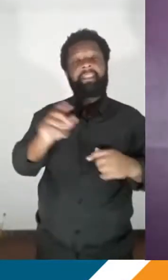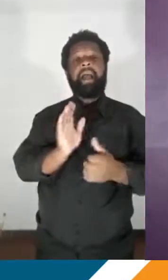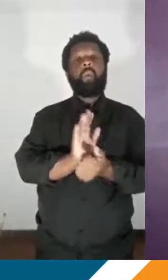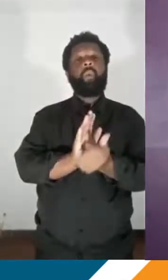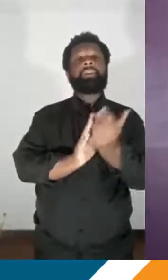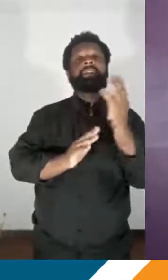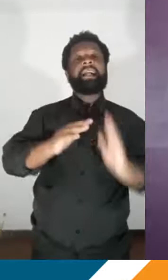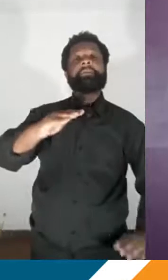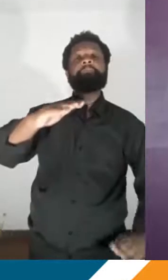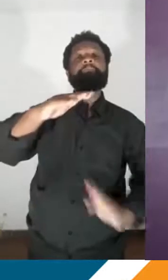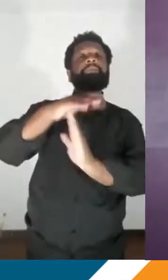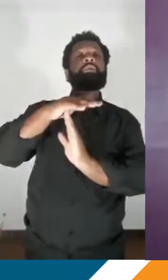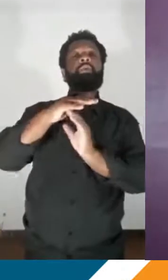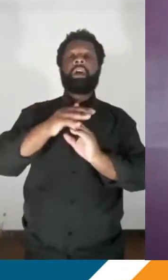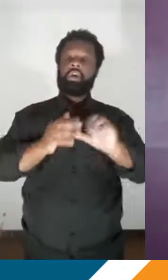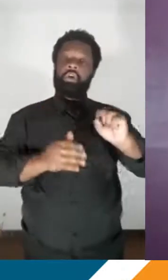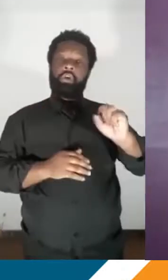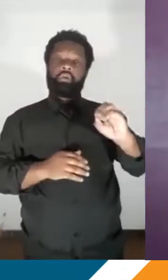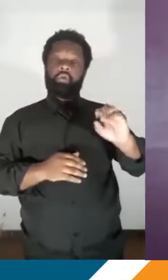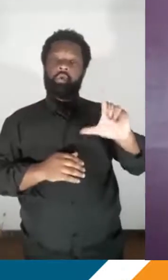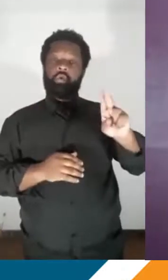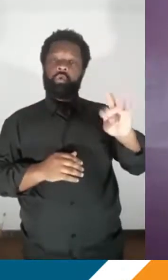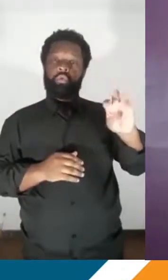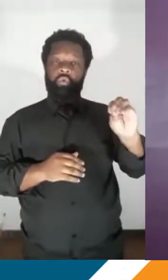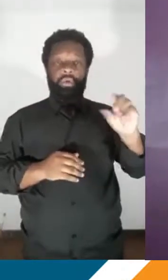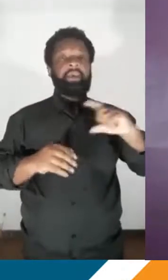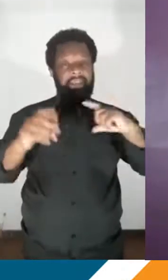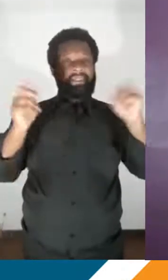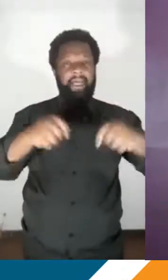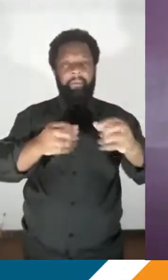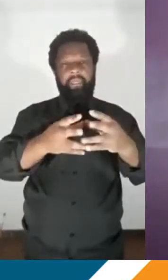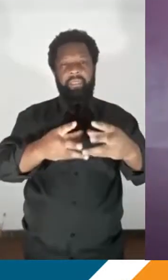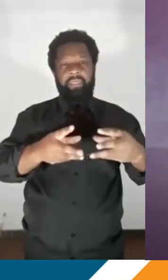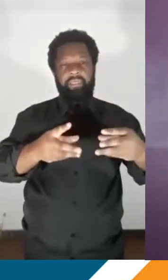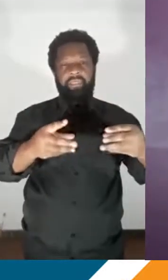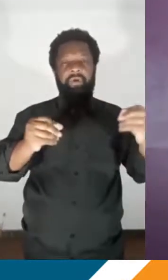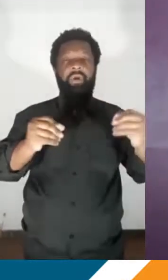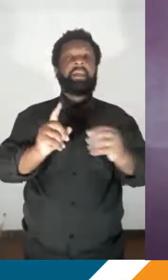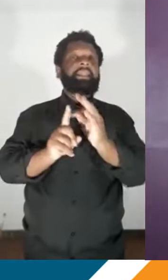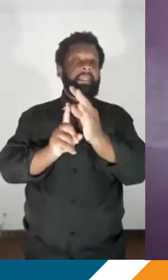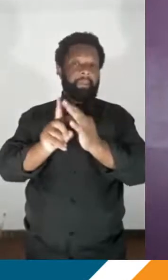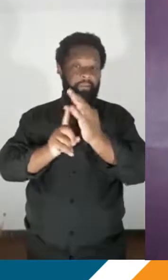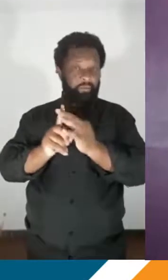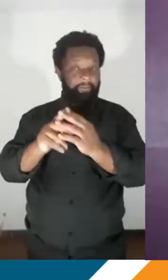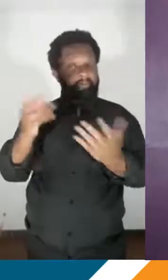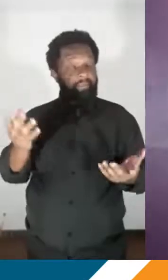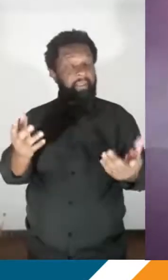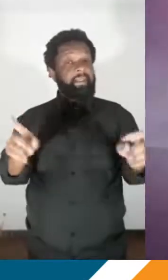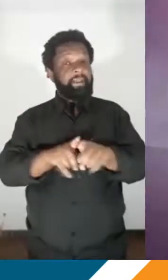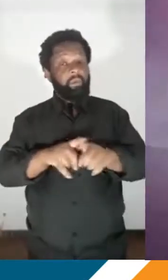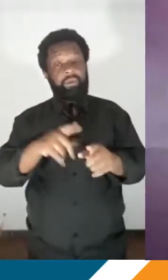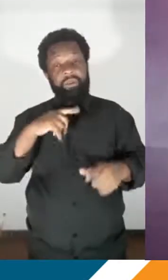a quantidade máxima de soluto que essa solução consegue solubilizar a 20 graus